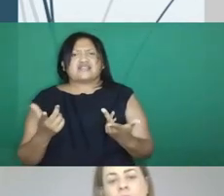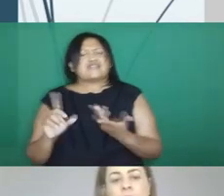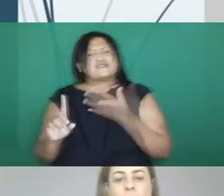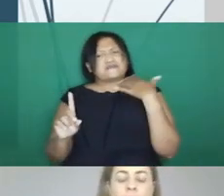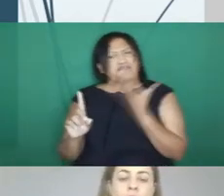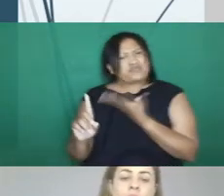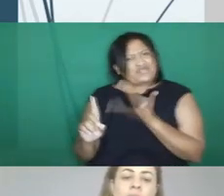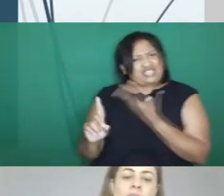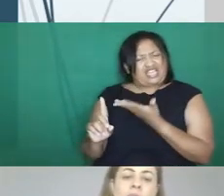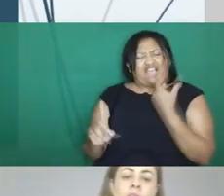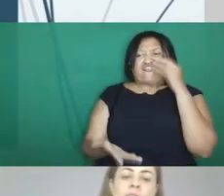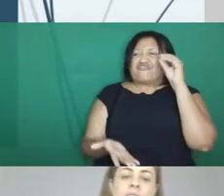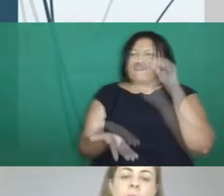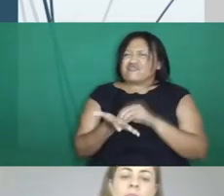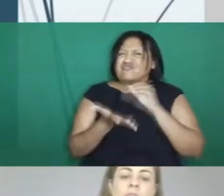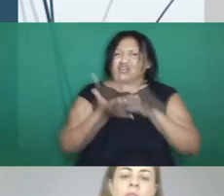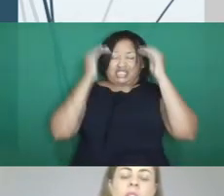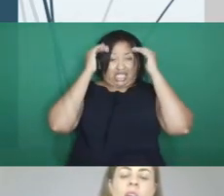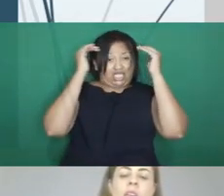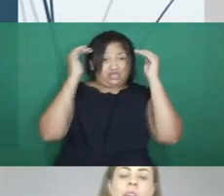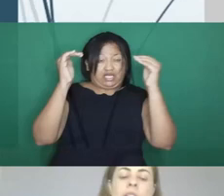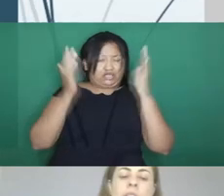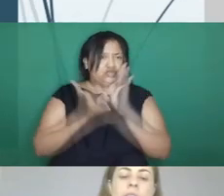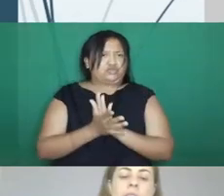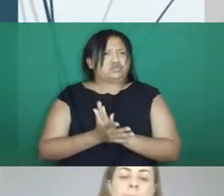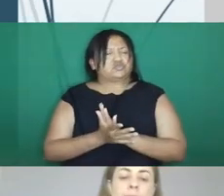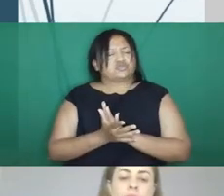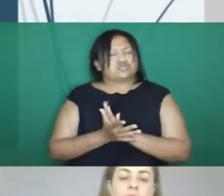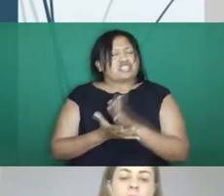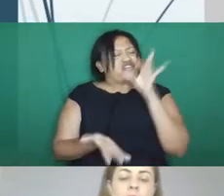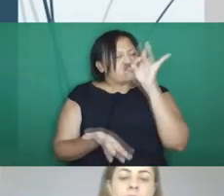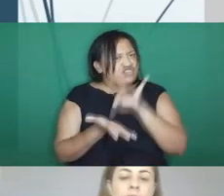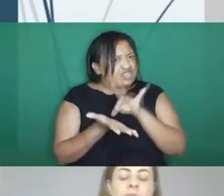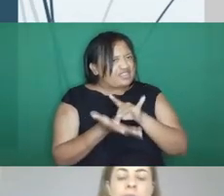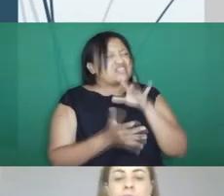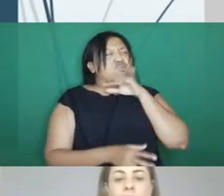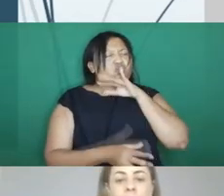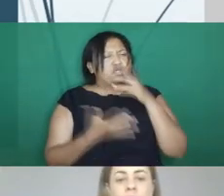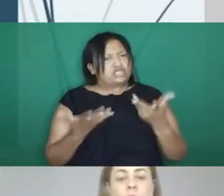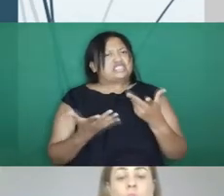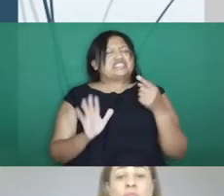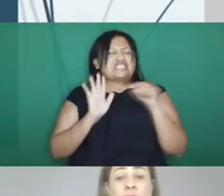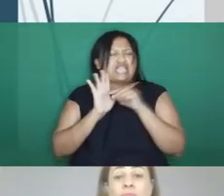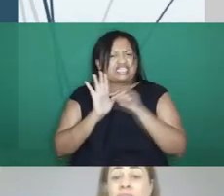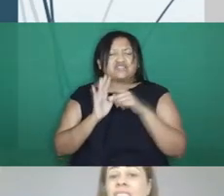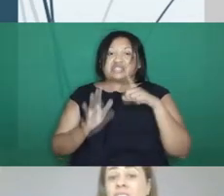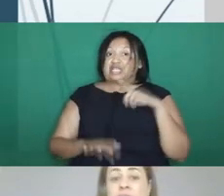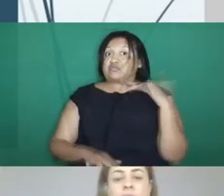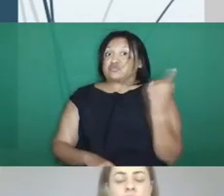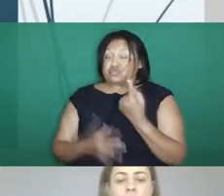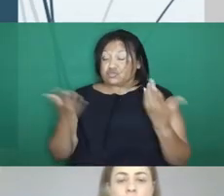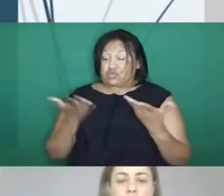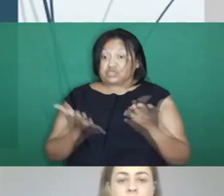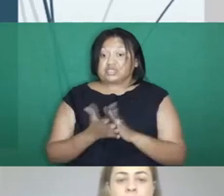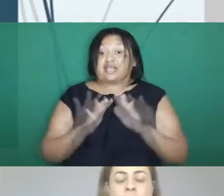que é do abuso né da falta de respeito né da dessa realidade ruim muito negativa